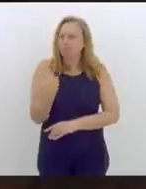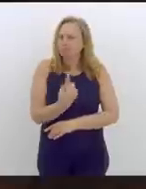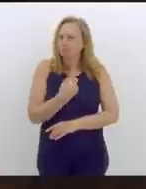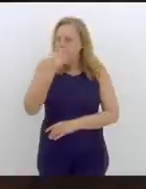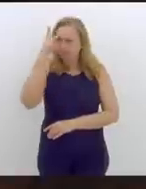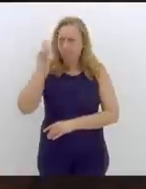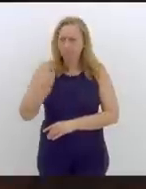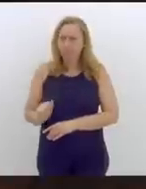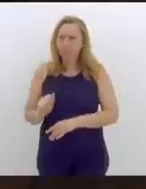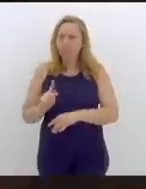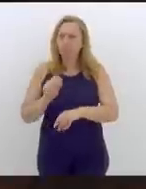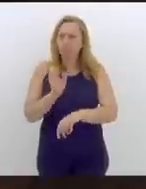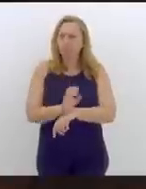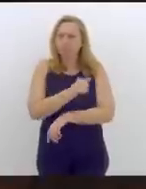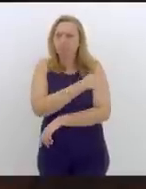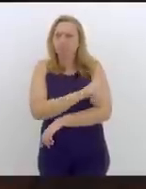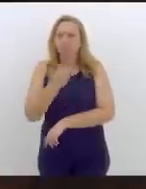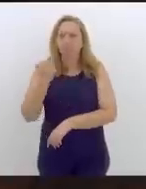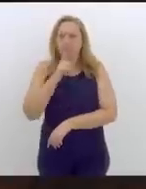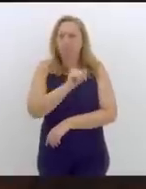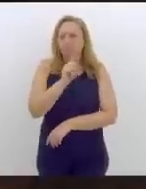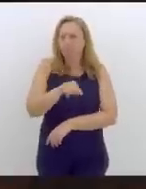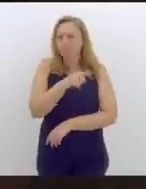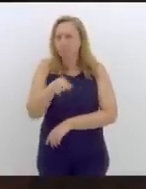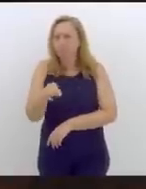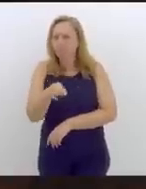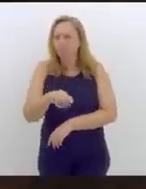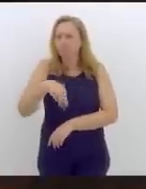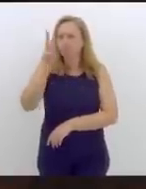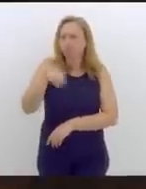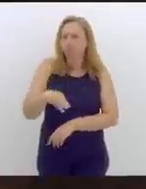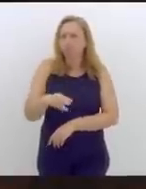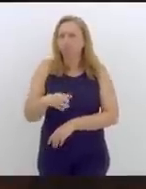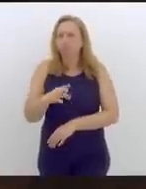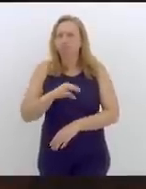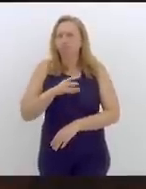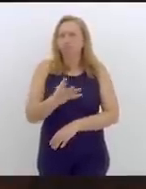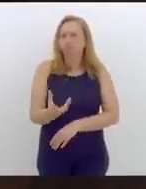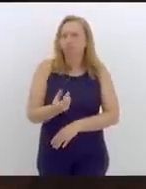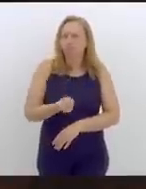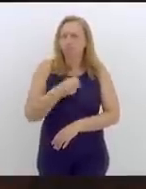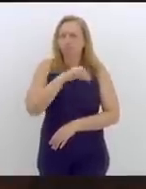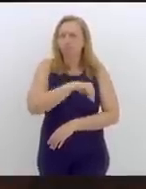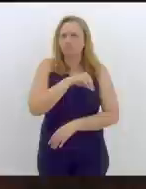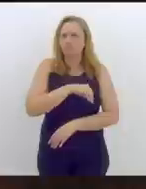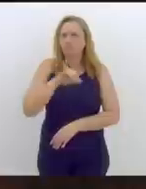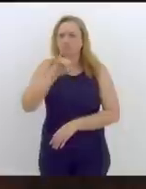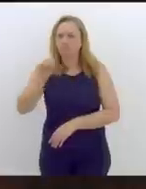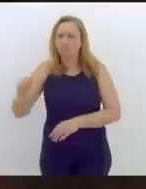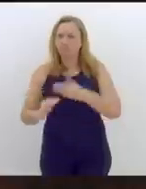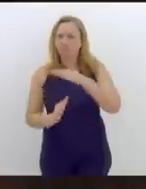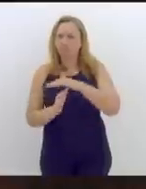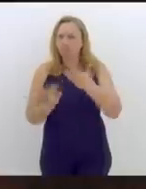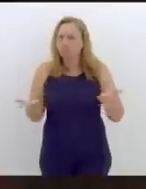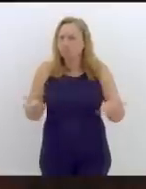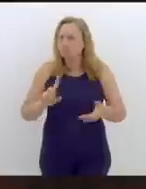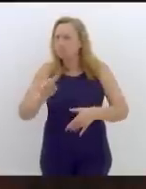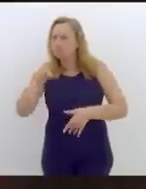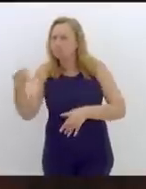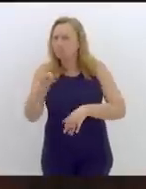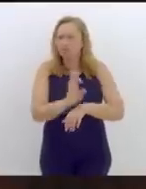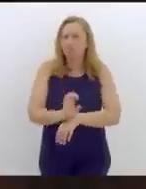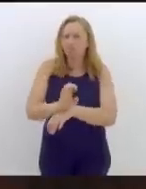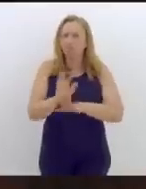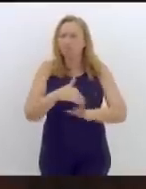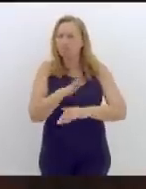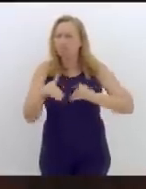pensionista do estado do Rio de Janeiro eles conseguimos ficar isentas quem recebe até o teto do INSS nos outros estados